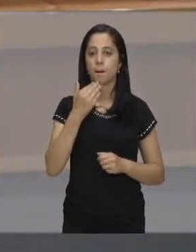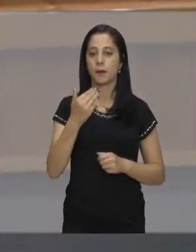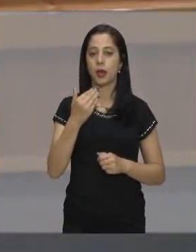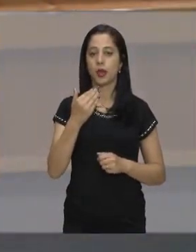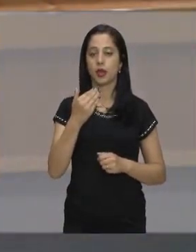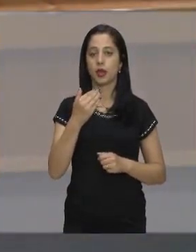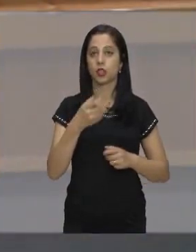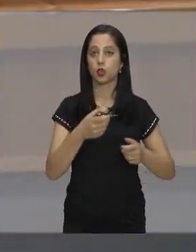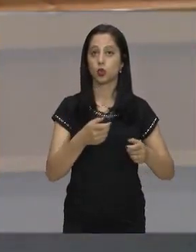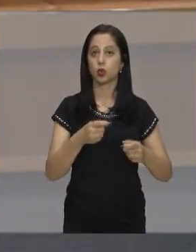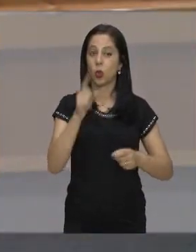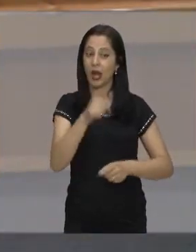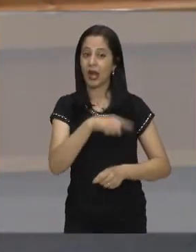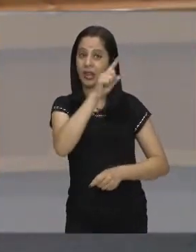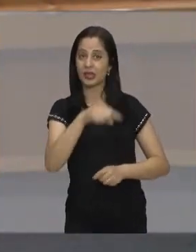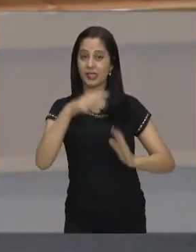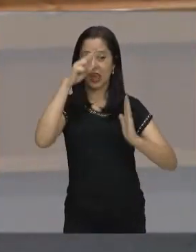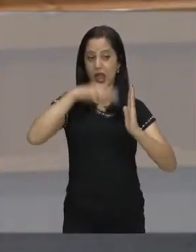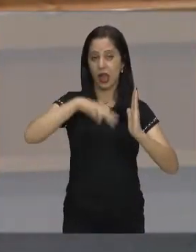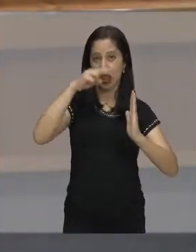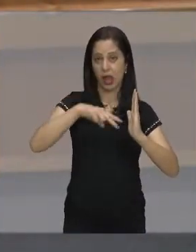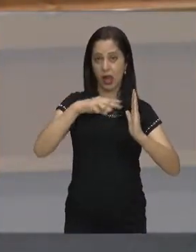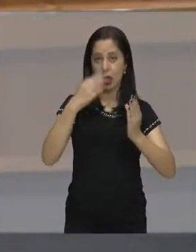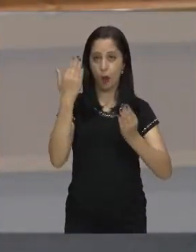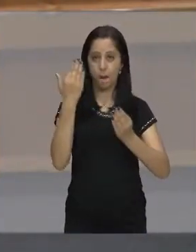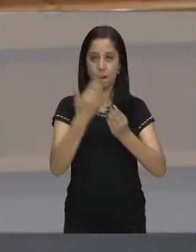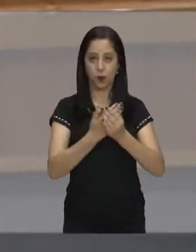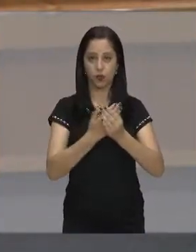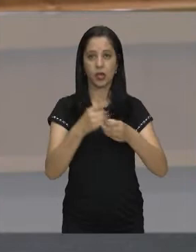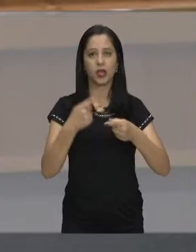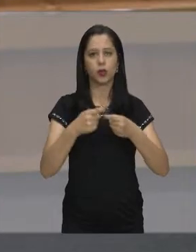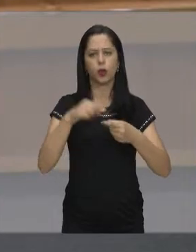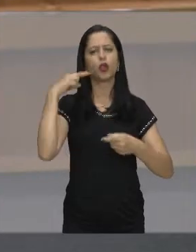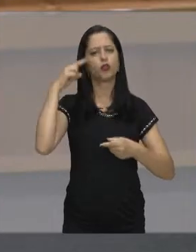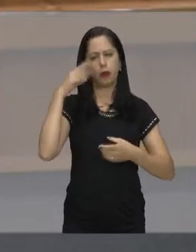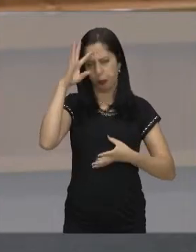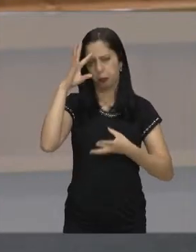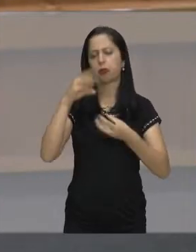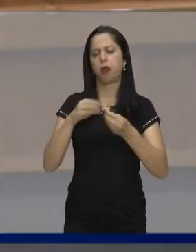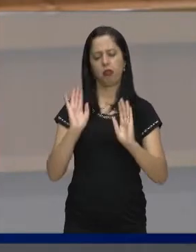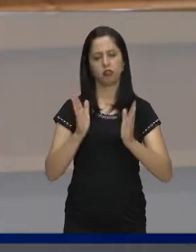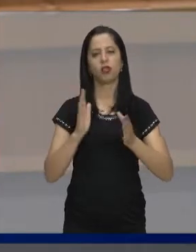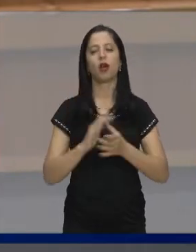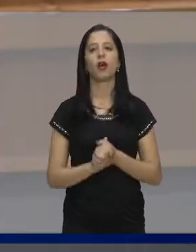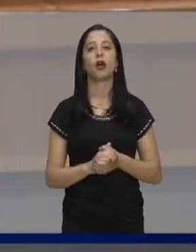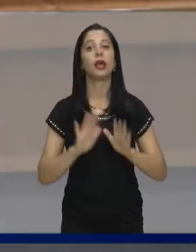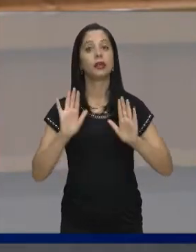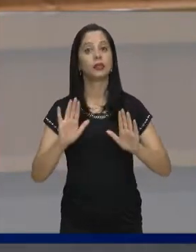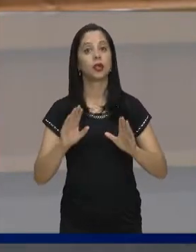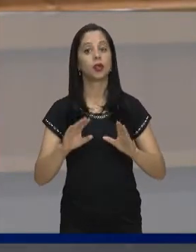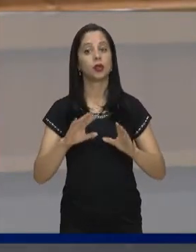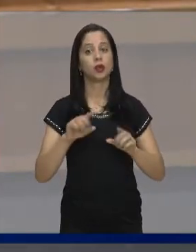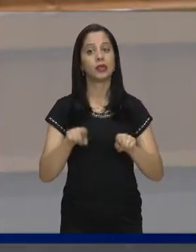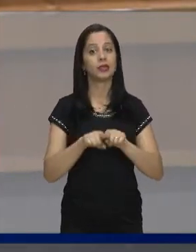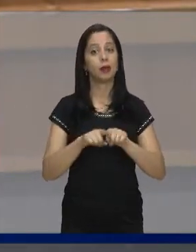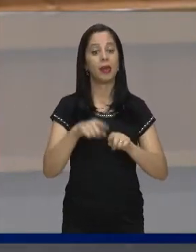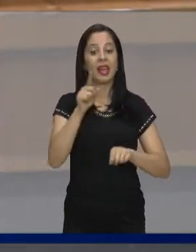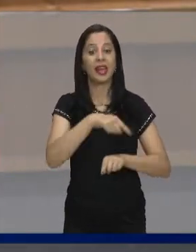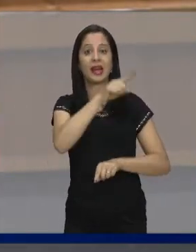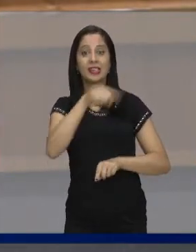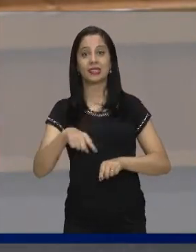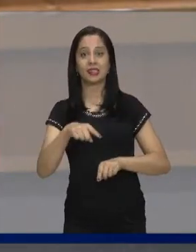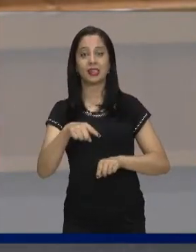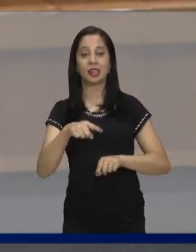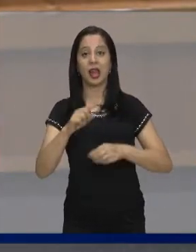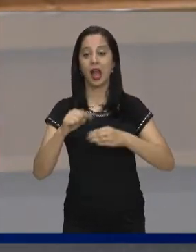ainda a supressão da leitura de todos os projetos da pauta, por serem já de conhecimento dos vereadores, e ainda o adiamento por uma